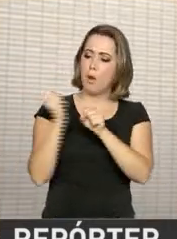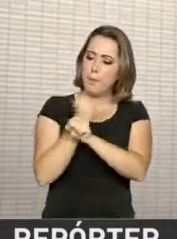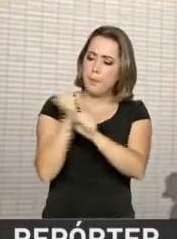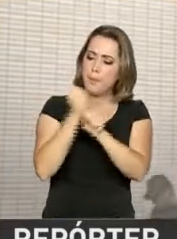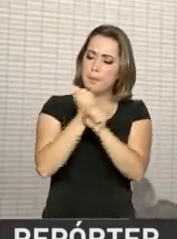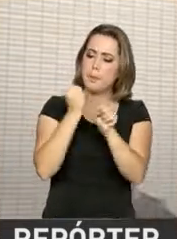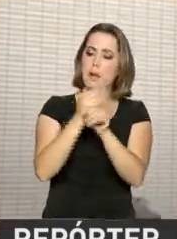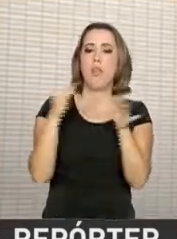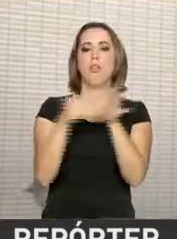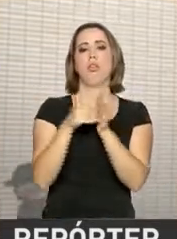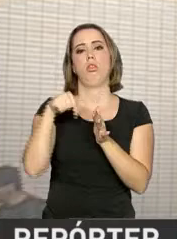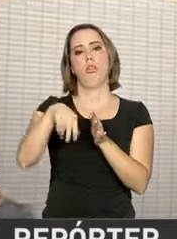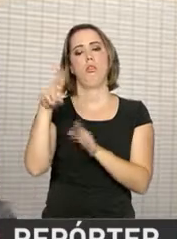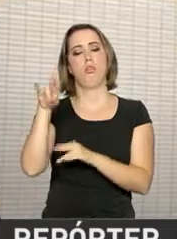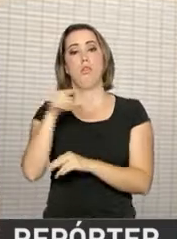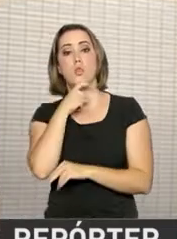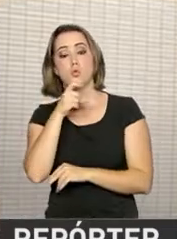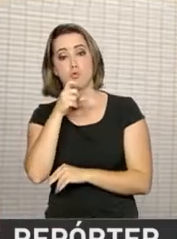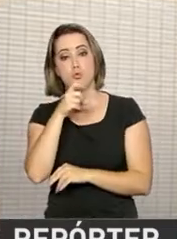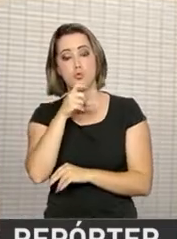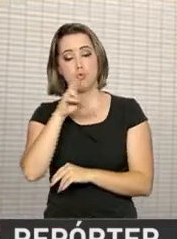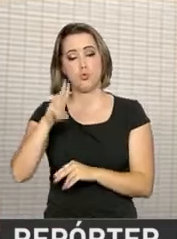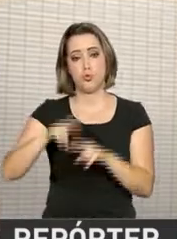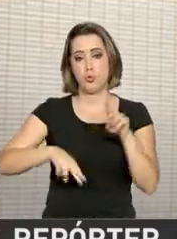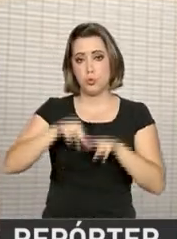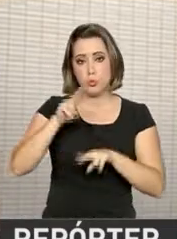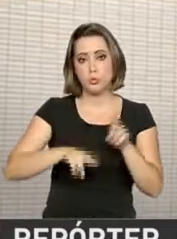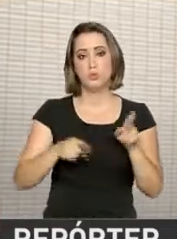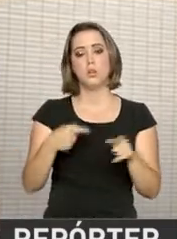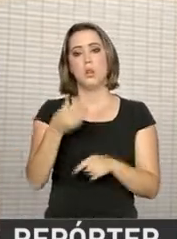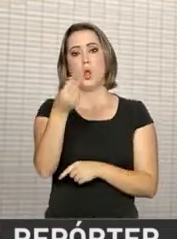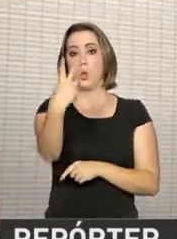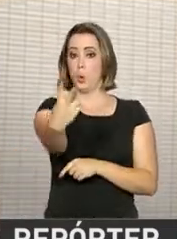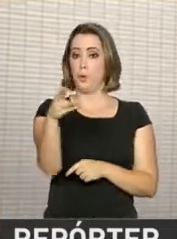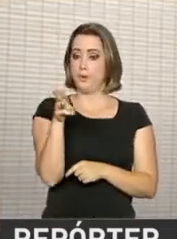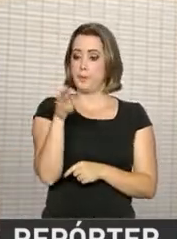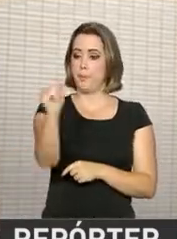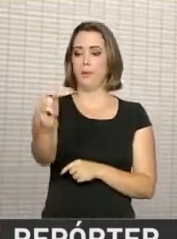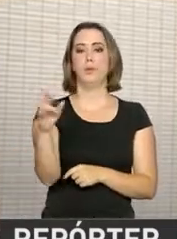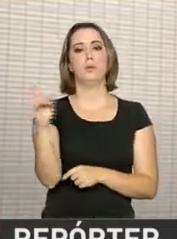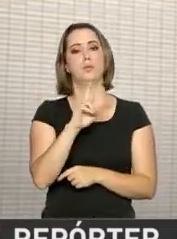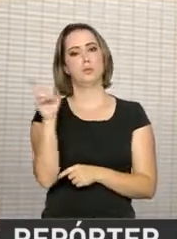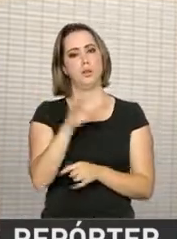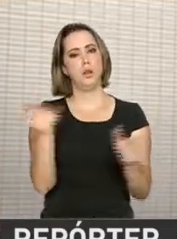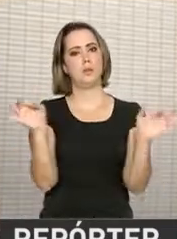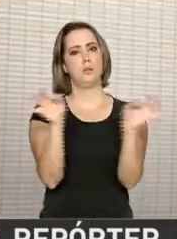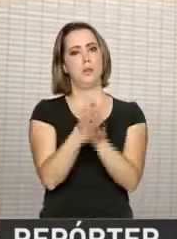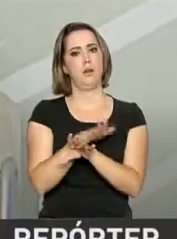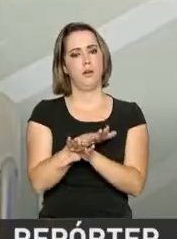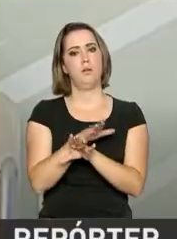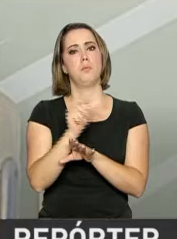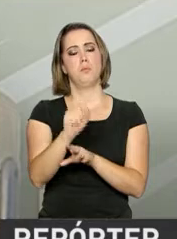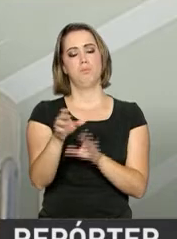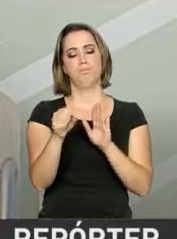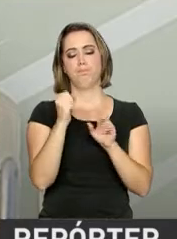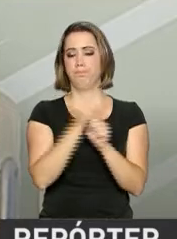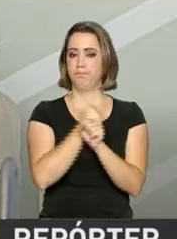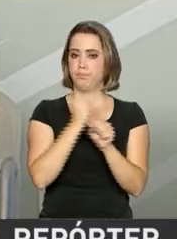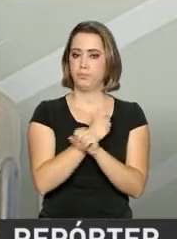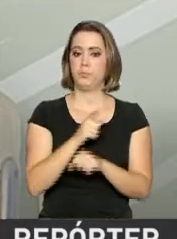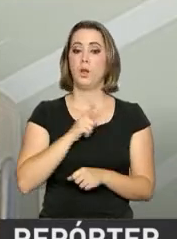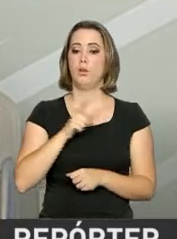meio do ano. Ao todo, o governo vai investir 2 bilhões de reais para a conclusão dessas obras. Há